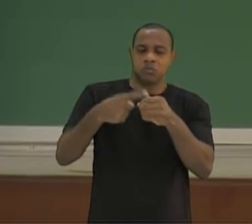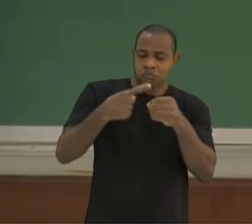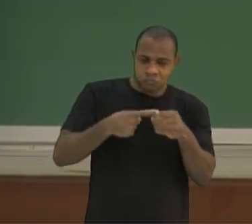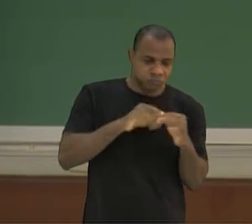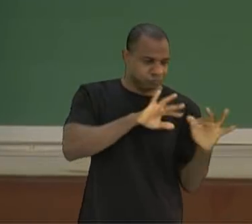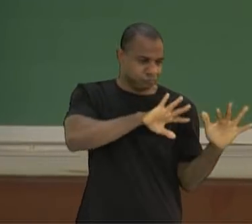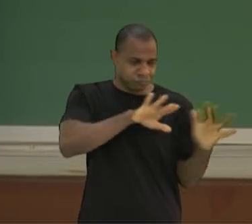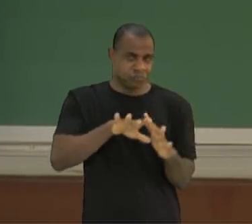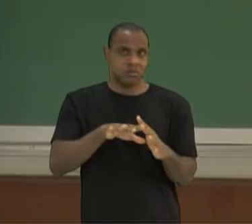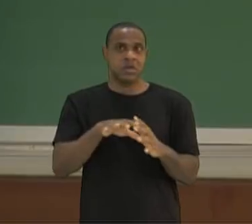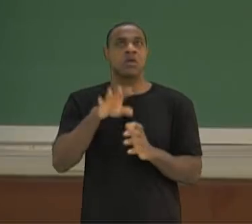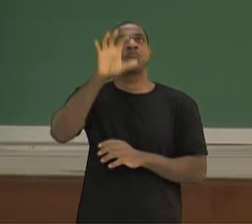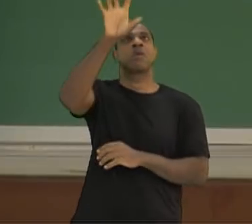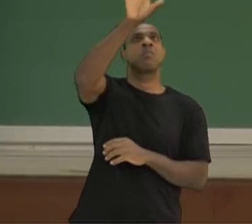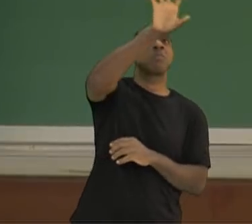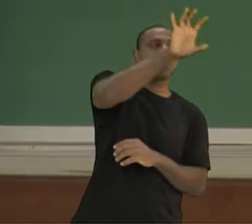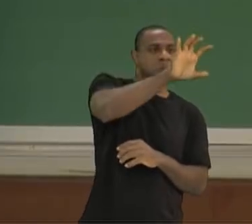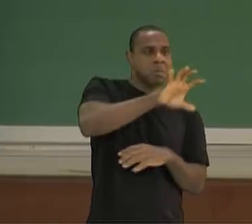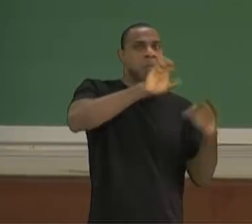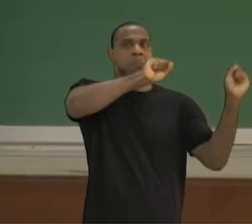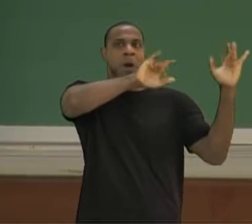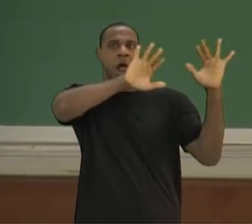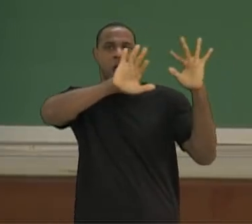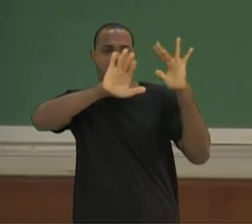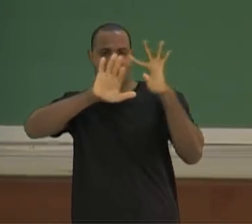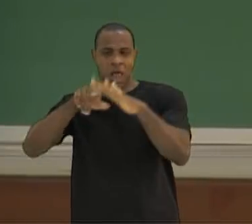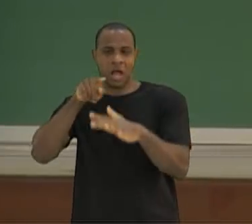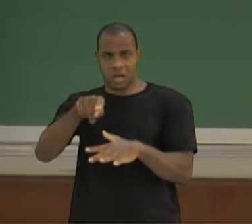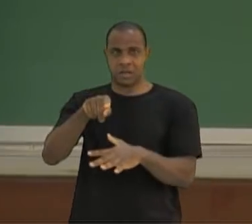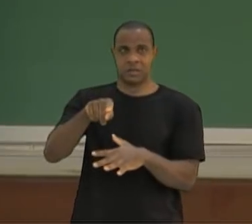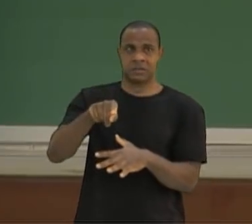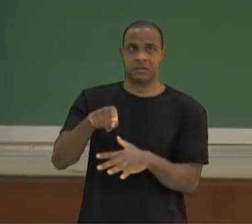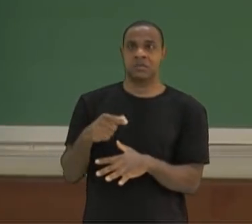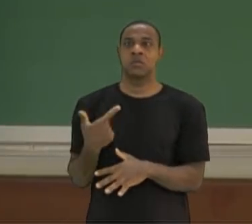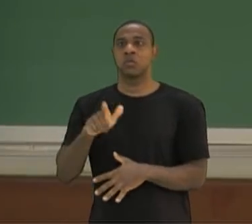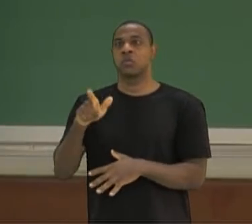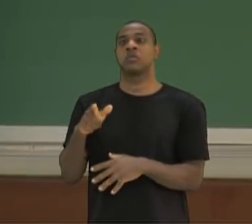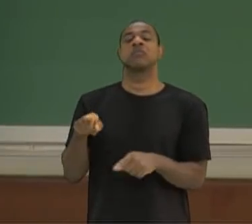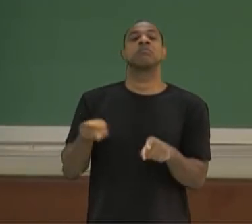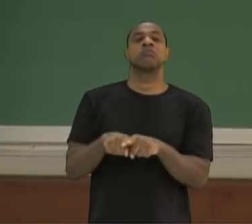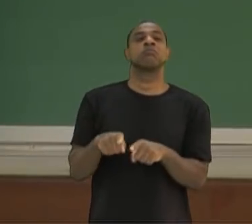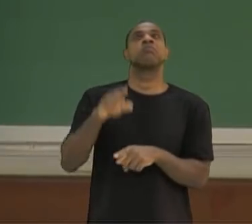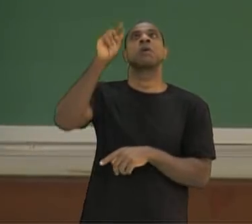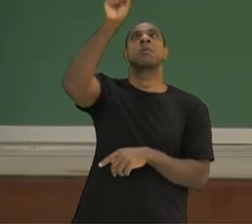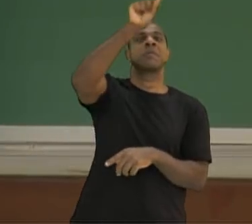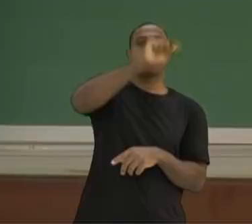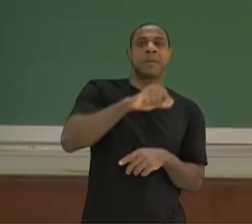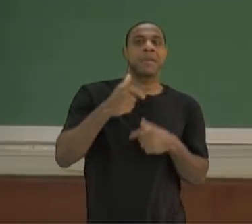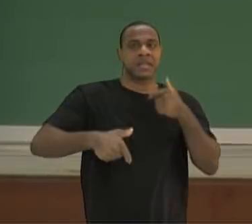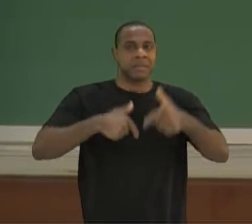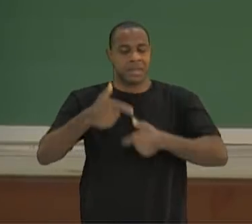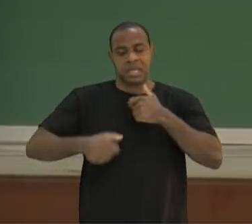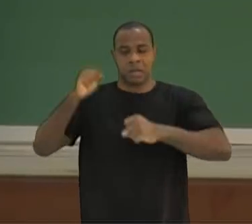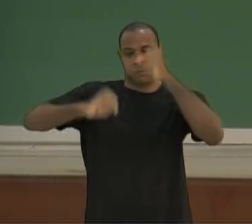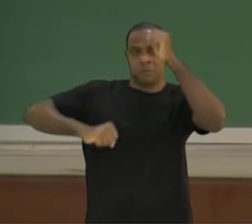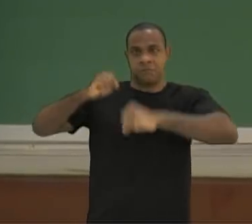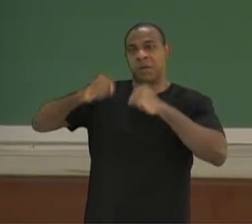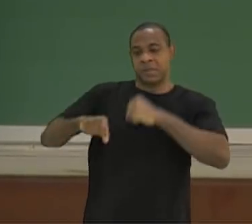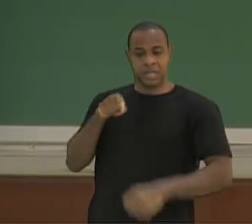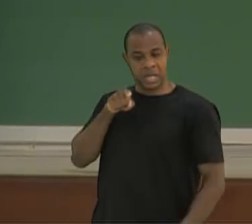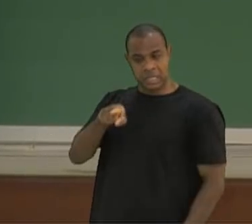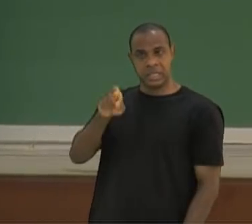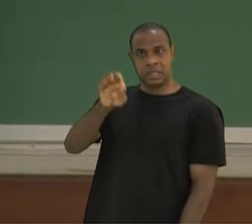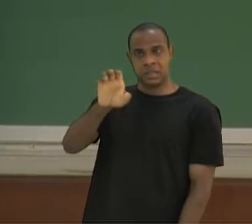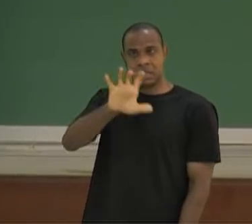interior dos estados da região Sudeste e de outras partes do Brasil para trabalhar nas indústrias que se instalavam